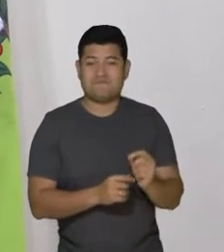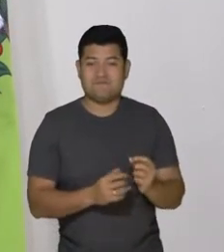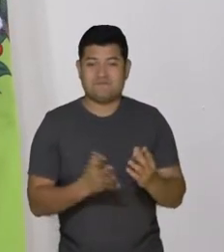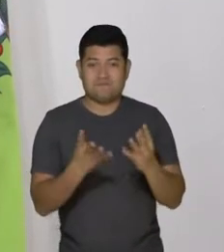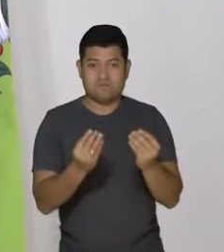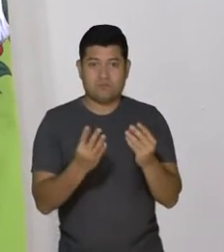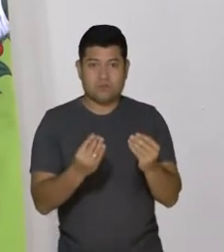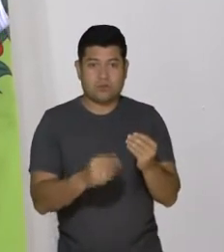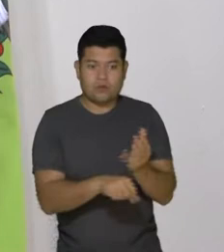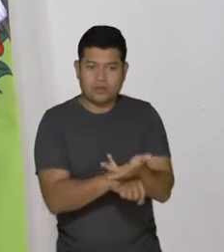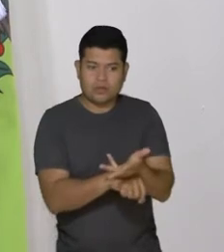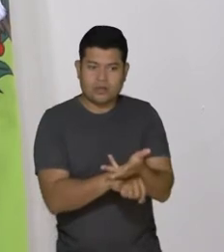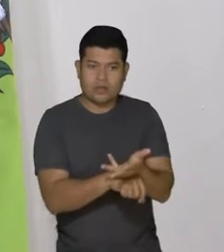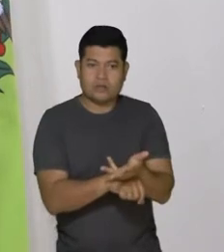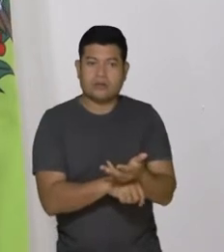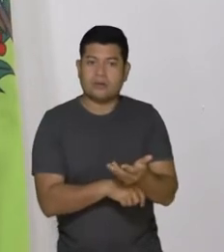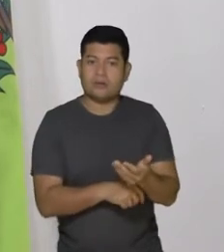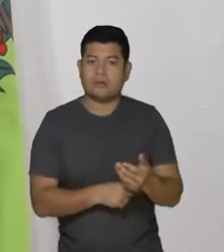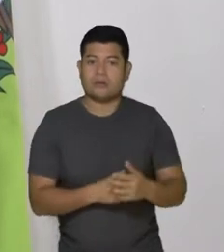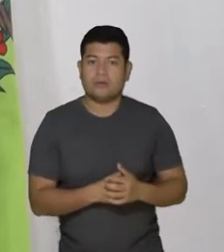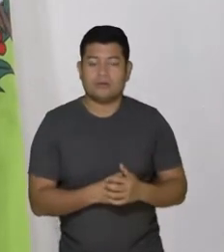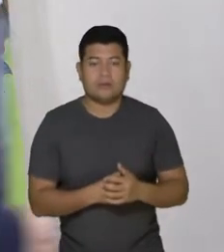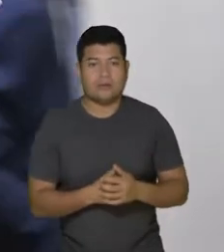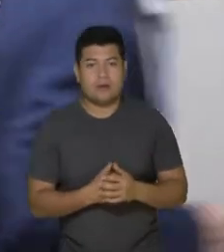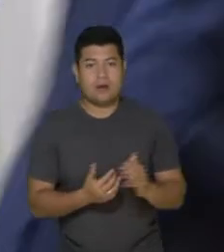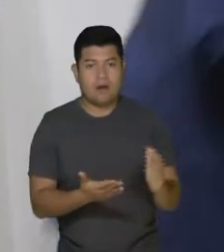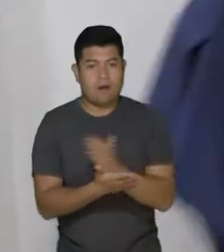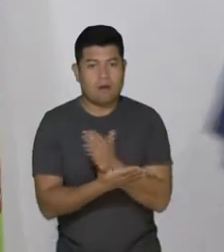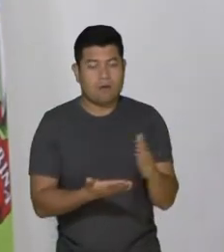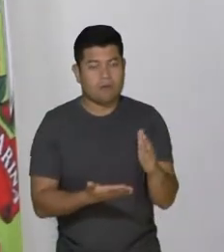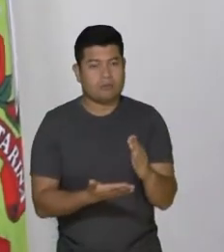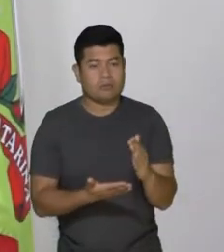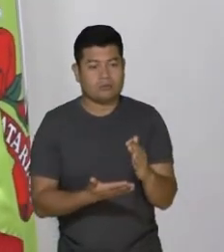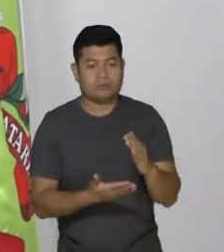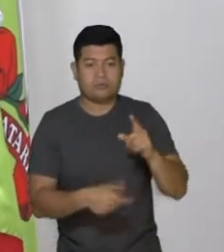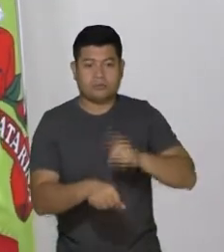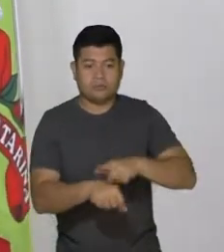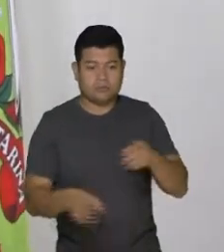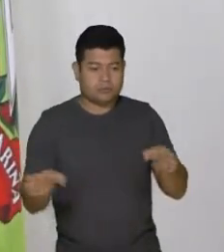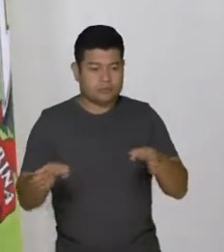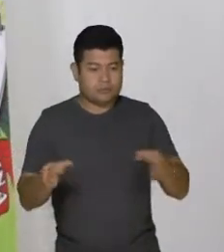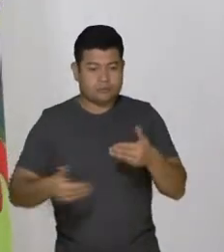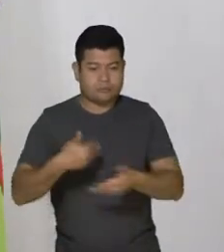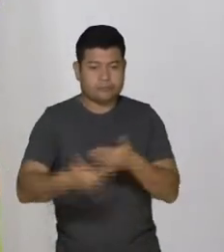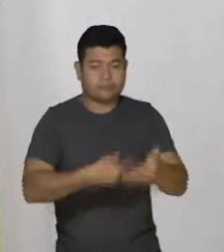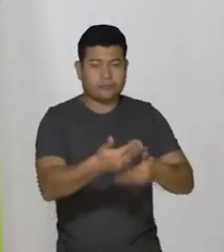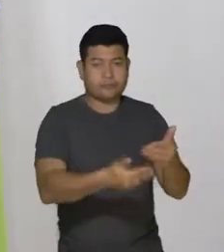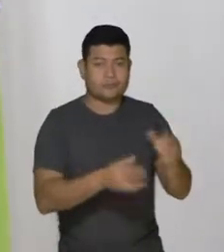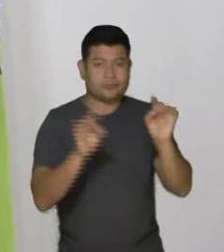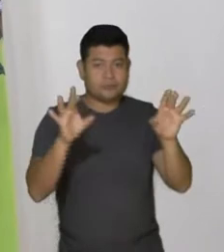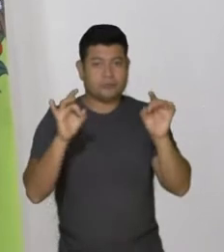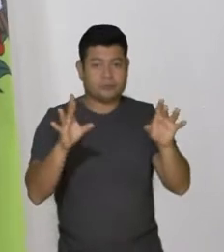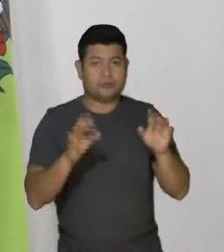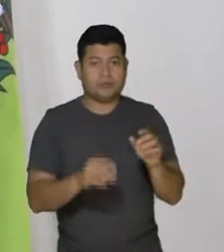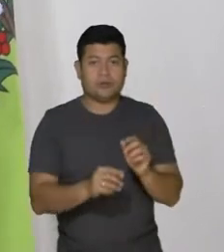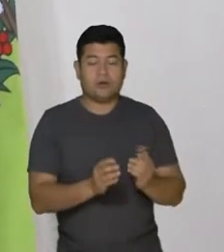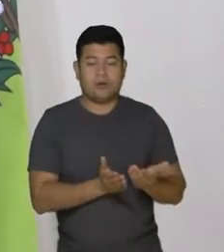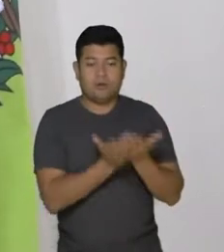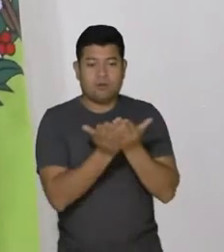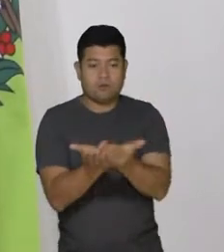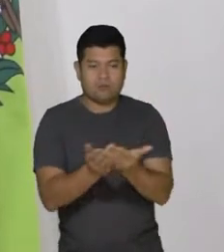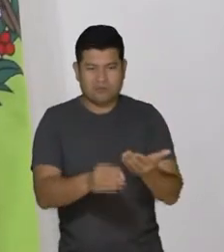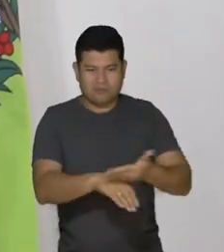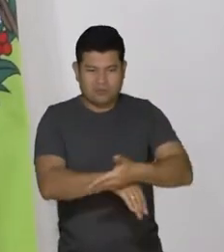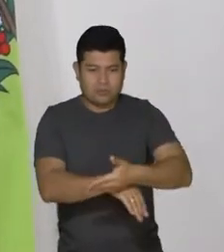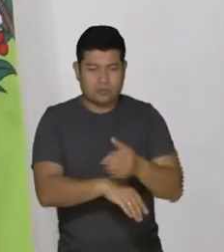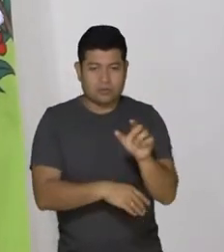celeridade em alguns em diversos momentos do procedimento especialmente no caso do porto de São Francisco que